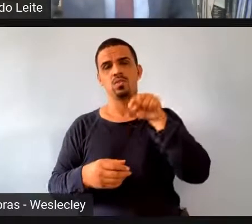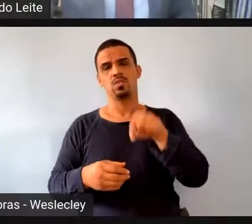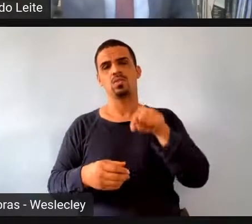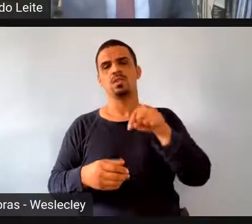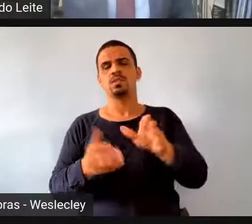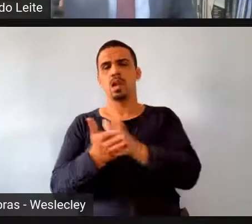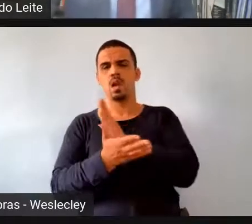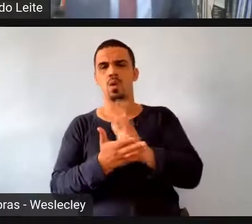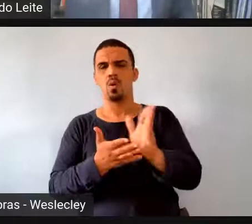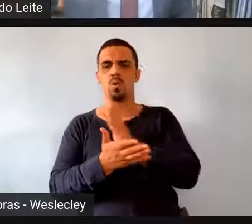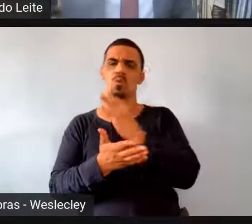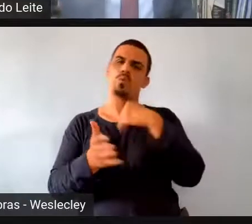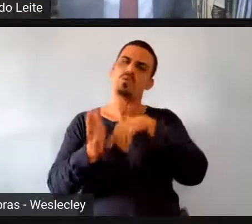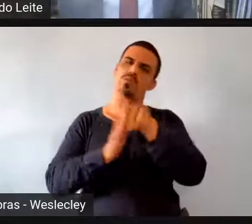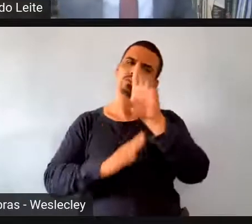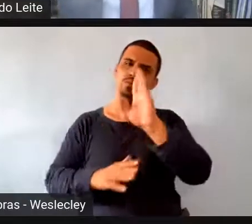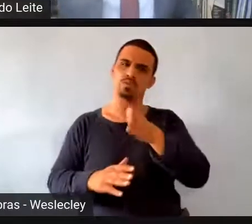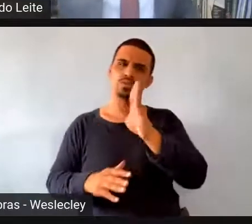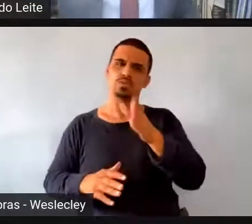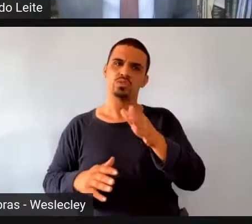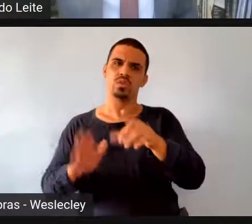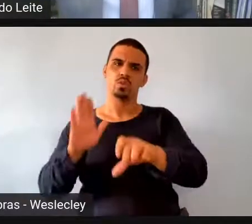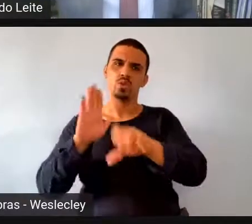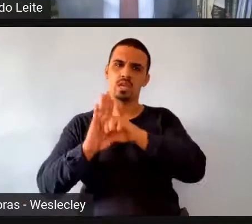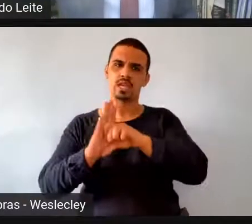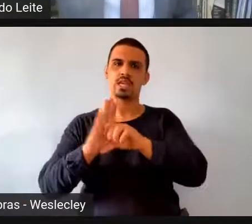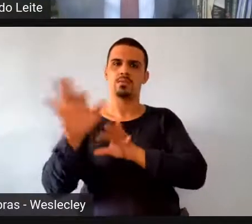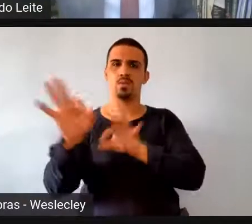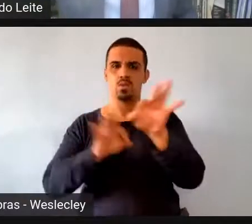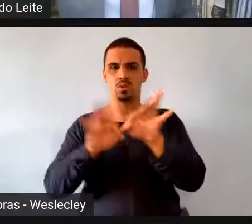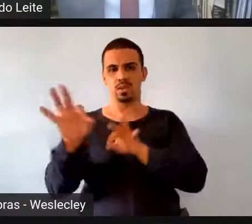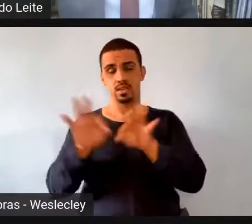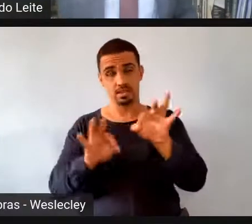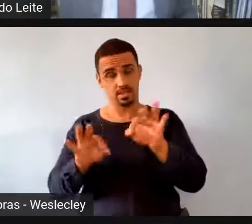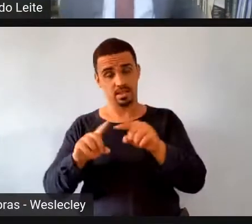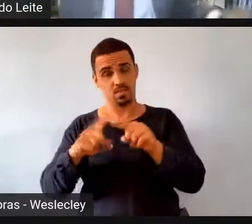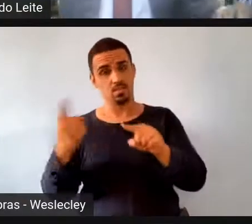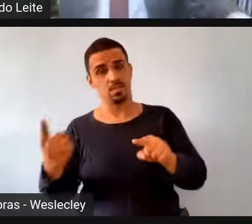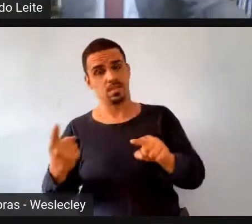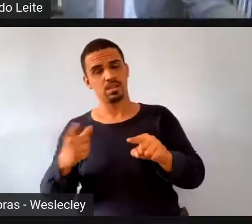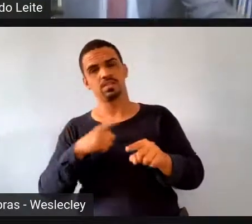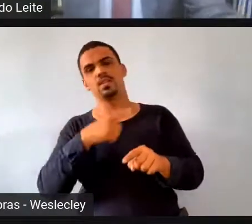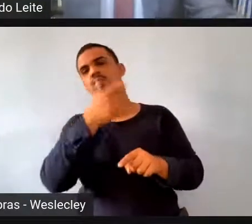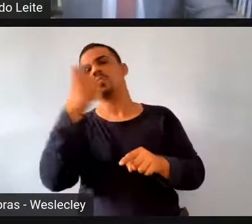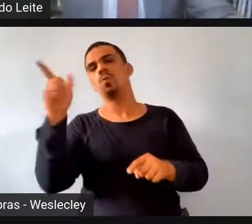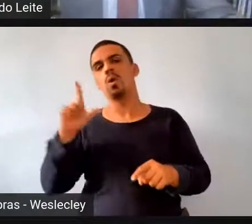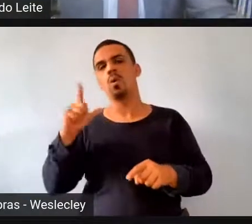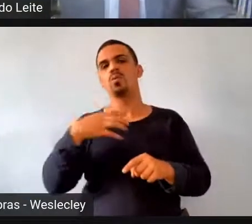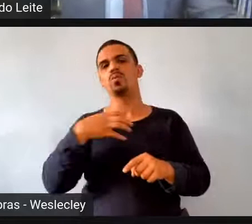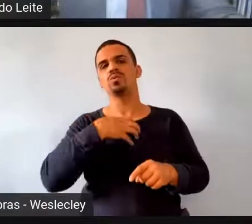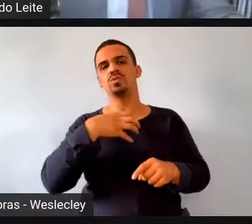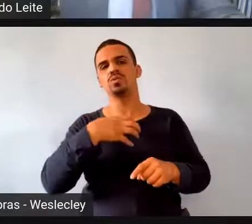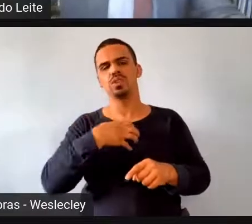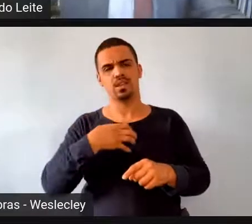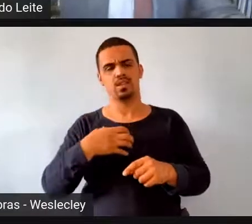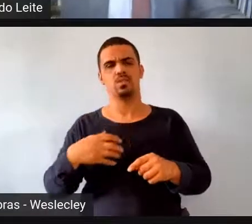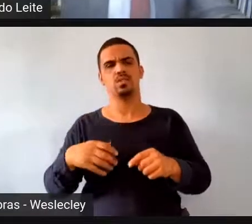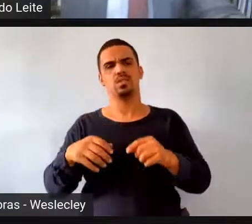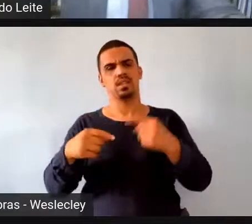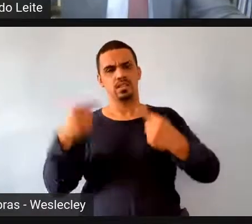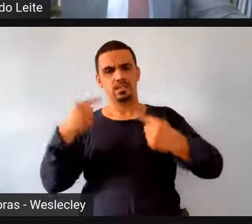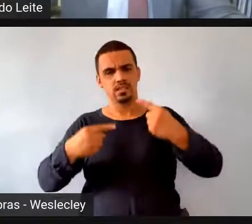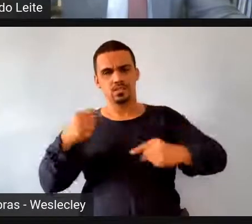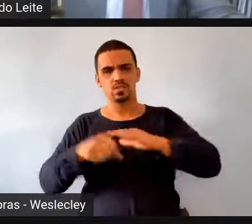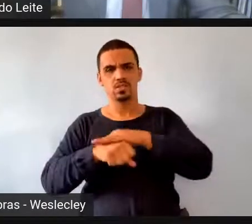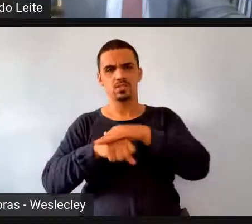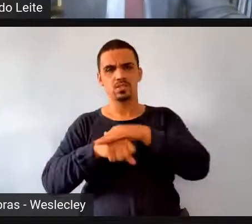algumas, inclusive envolvendo o crime organizado, mas foi suscitado ainda uma outra situação que, inclusive, vem sendo discutido no âmbito